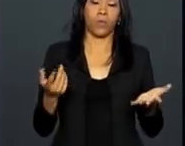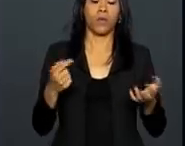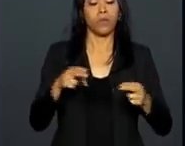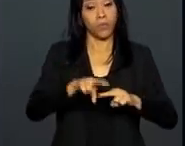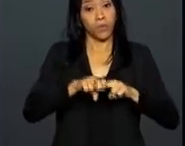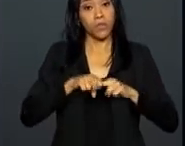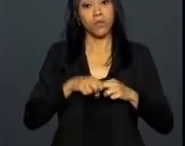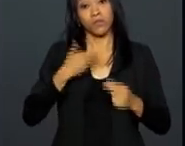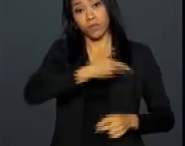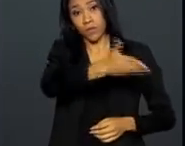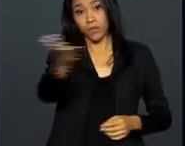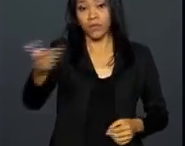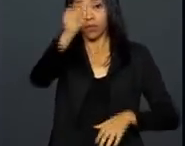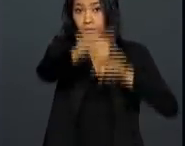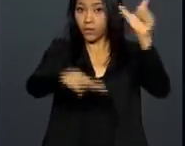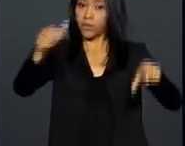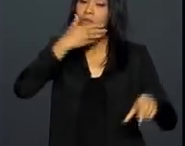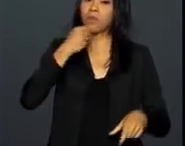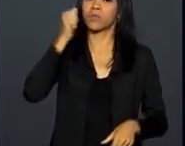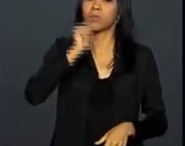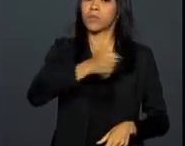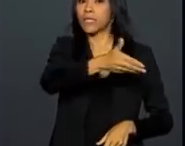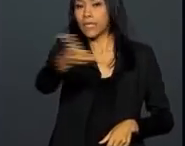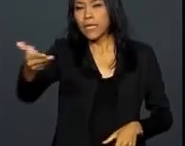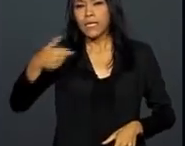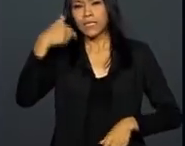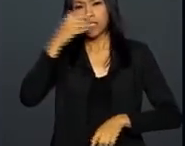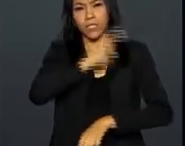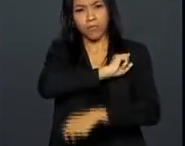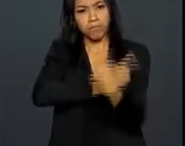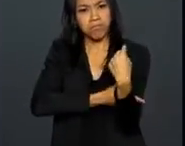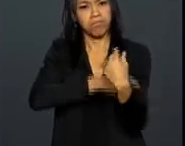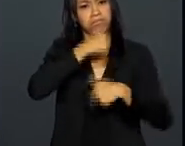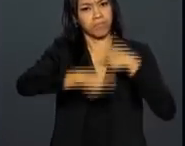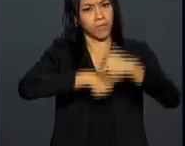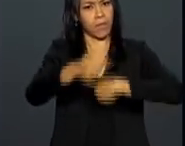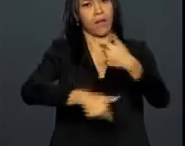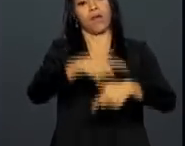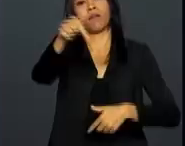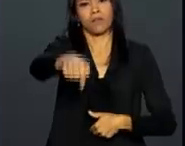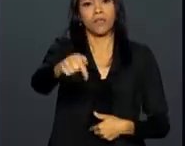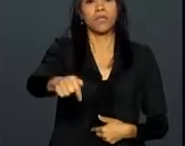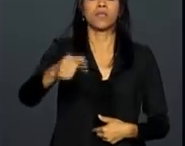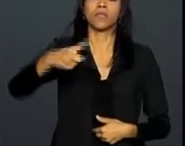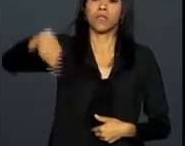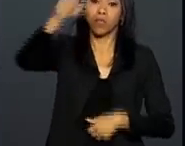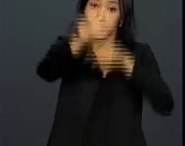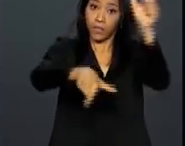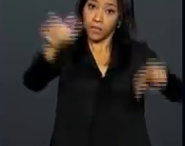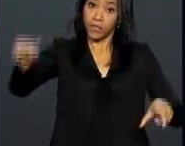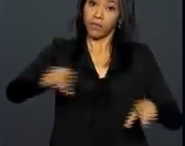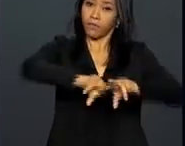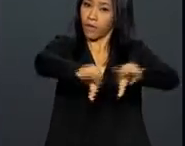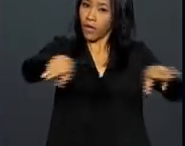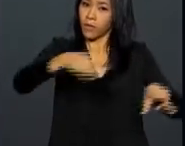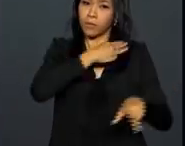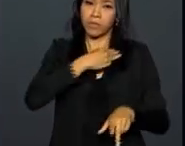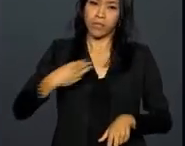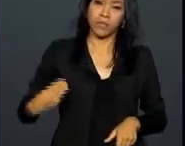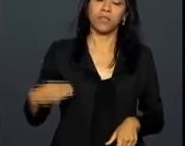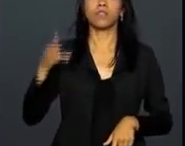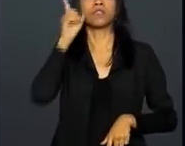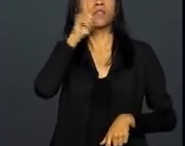senhores, minhas senhoras, trabalhadores que aqui se empenharam, ministros, deputados federais, meus